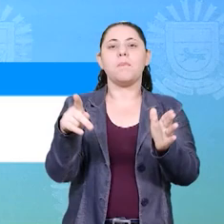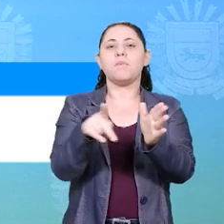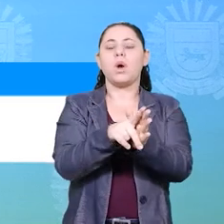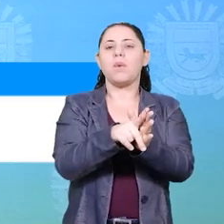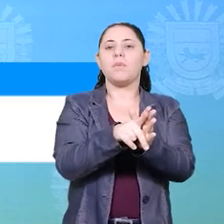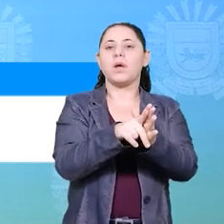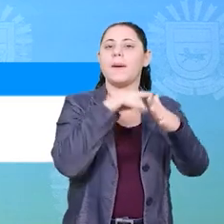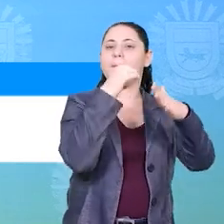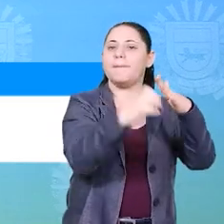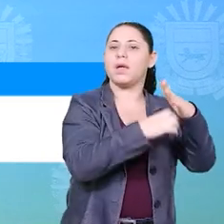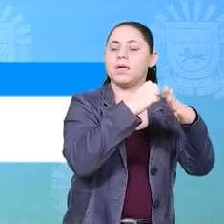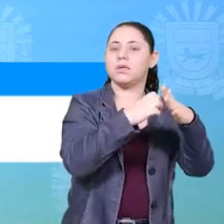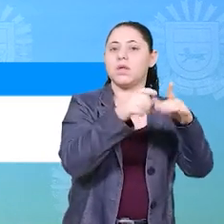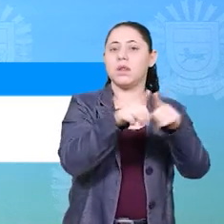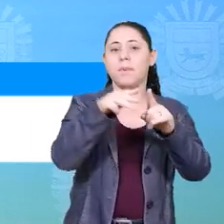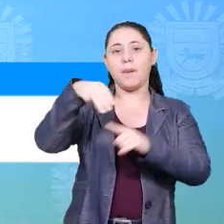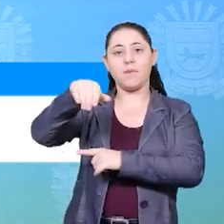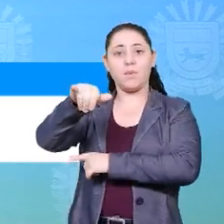importantíssimos